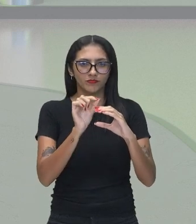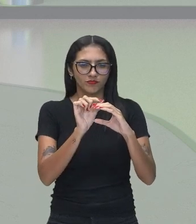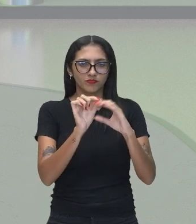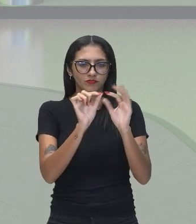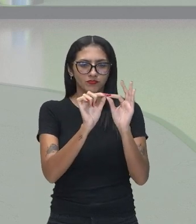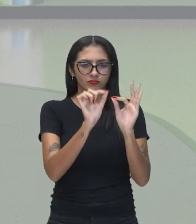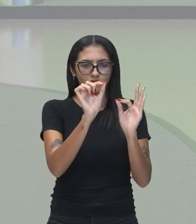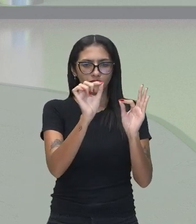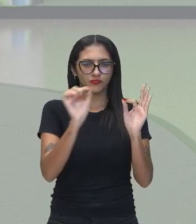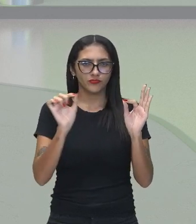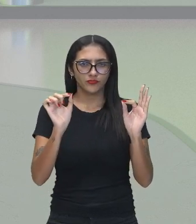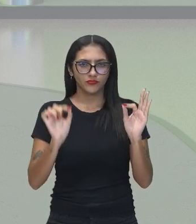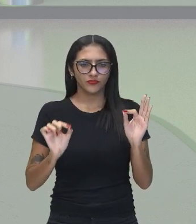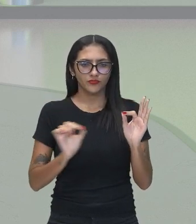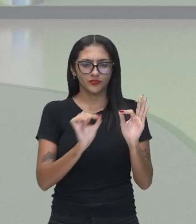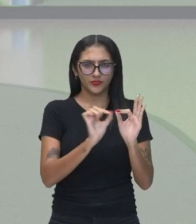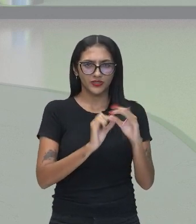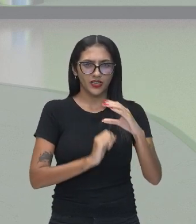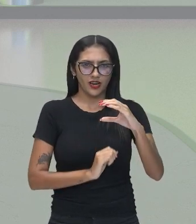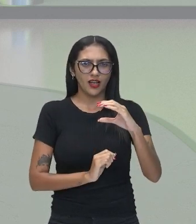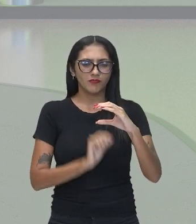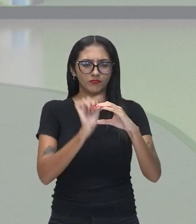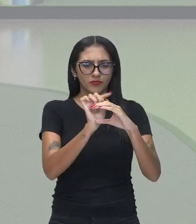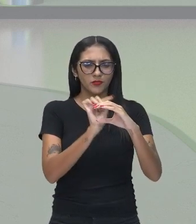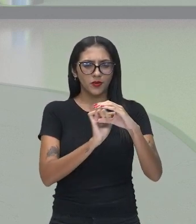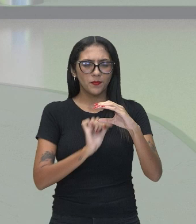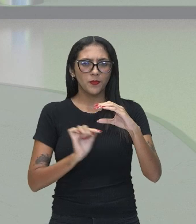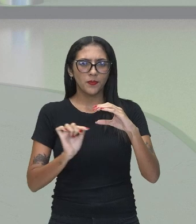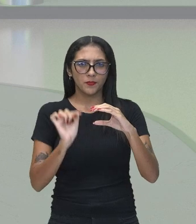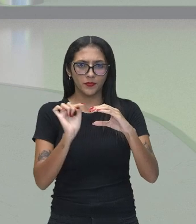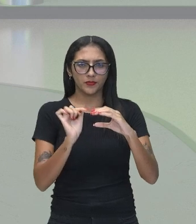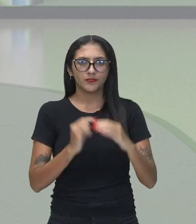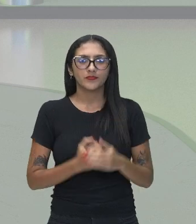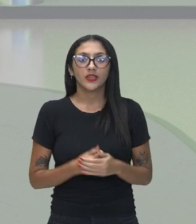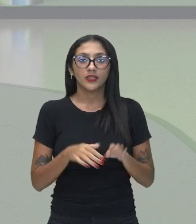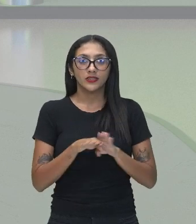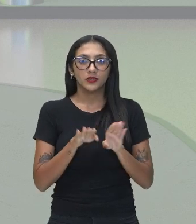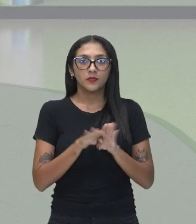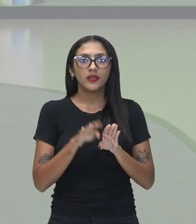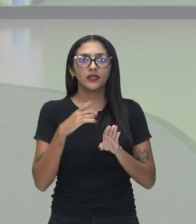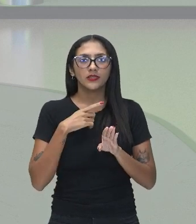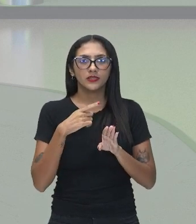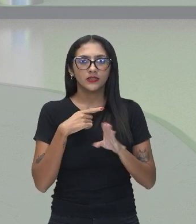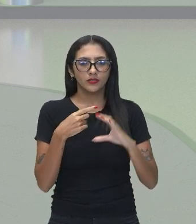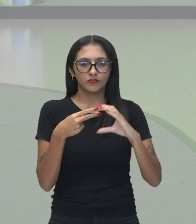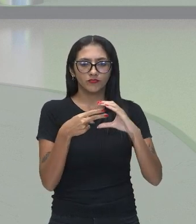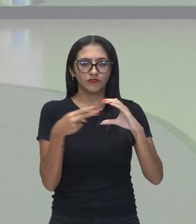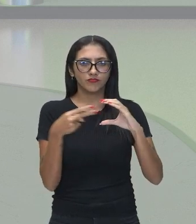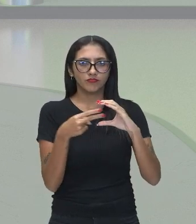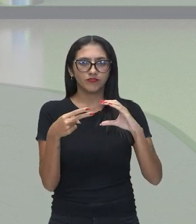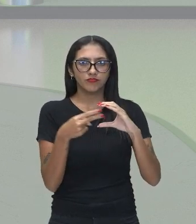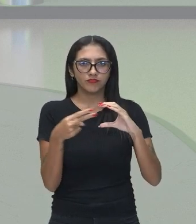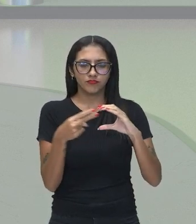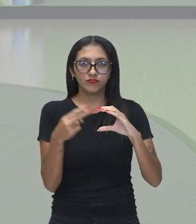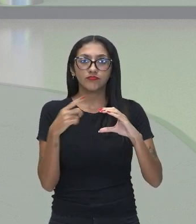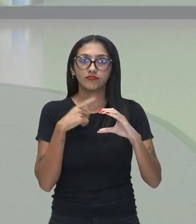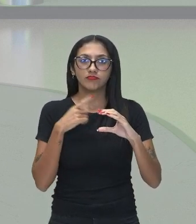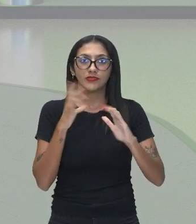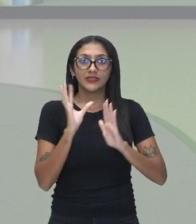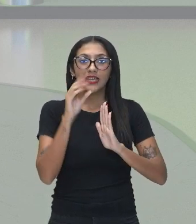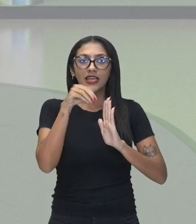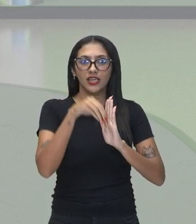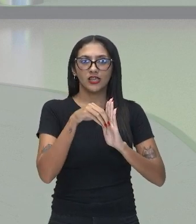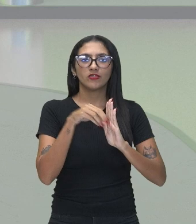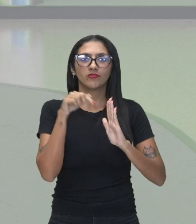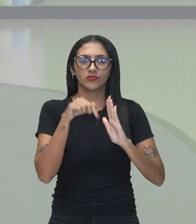6 carbonos, mostrei para vocês. 6 carbonos e tem as ligações duplas que elas estão aqui dentro desse ciclo,